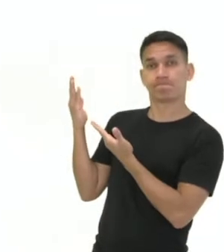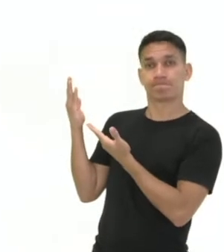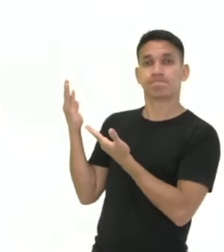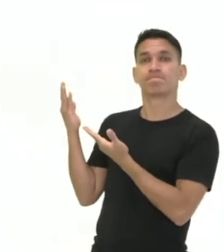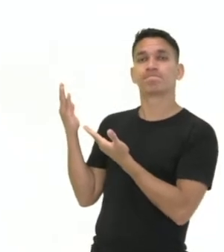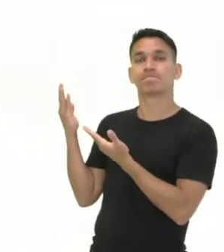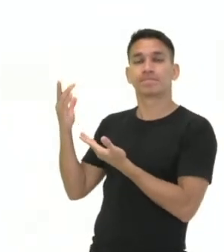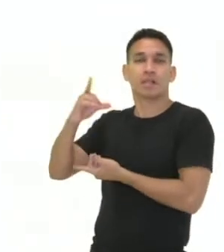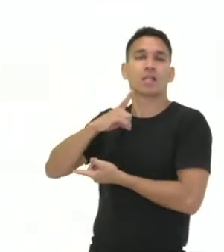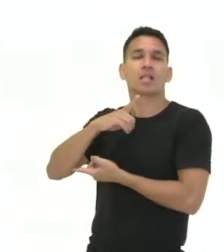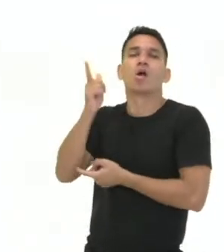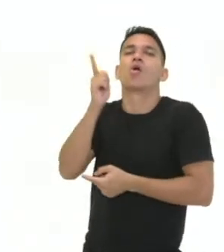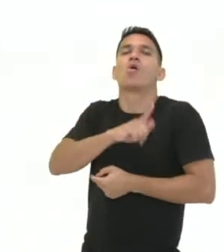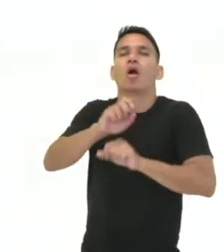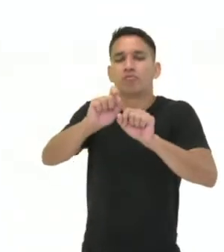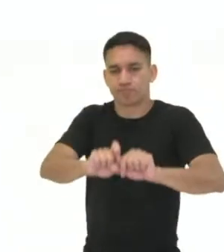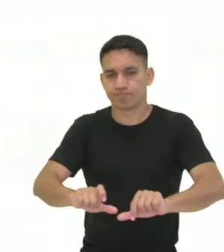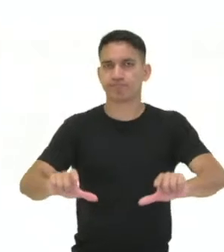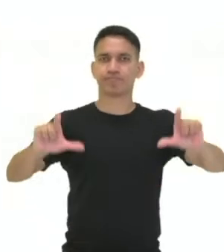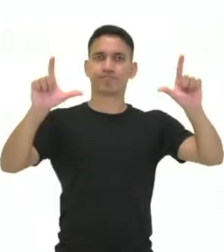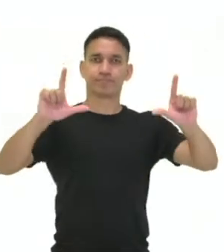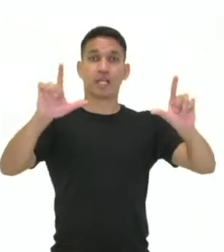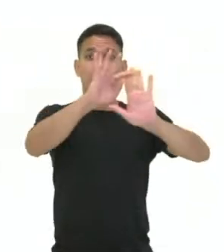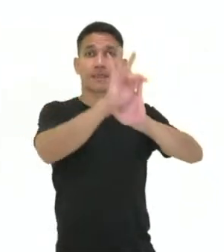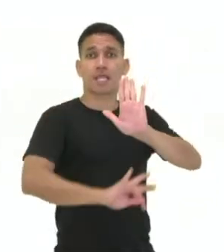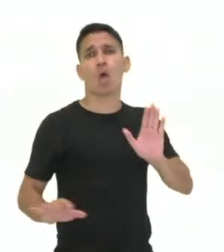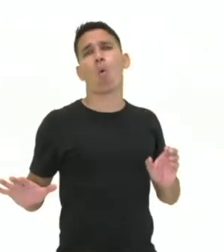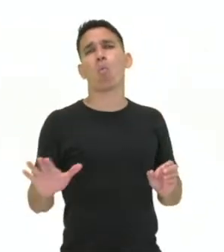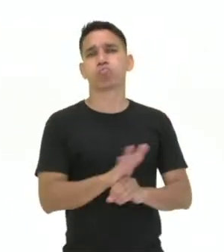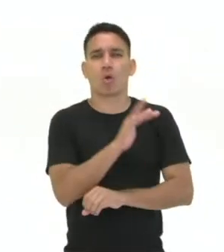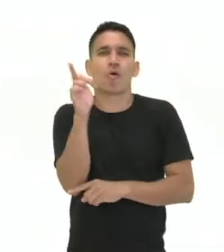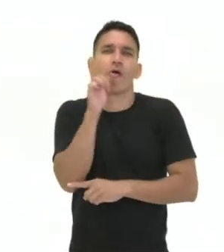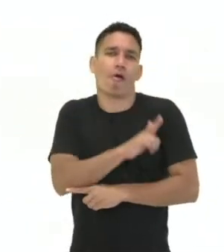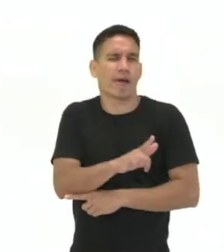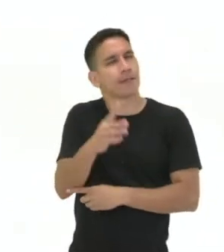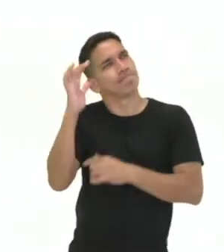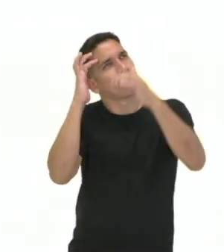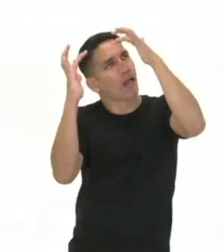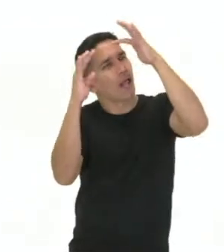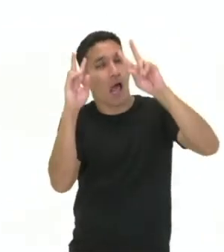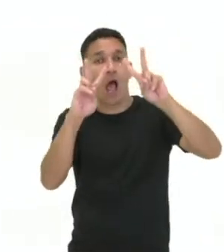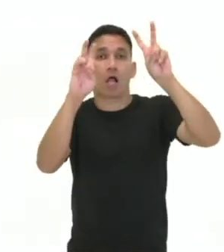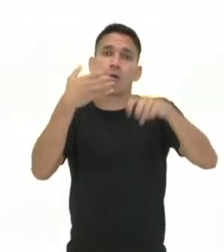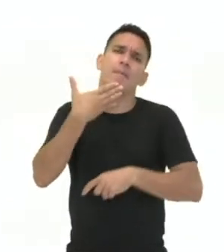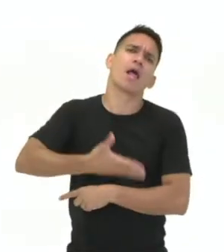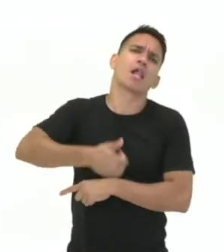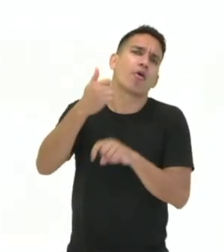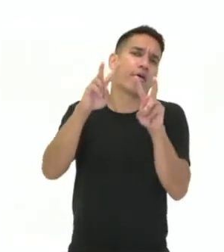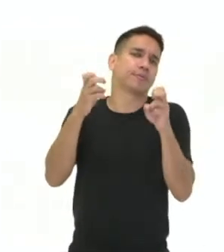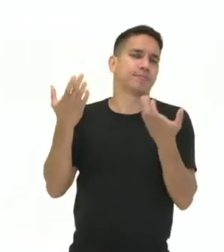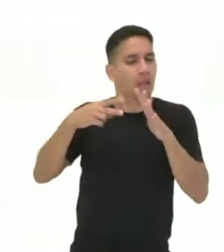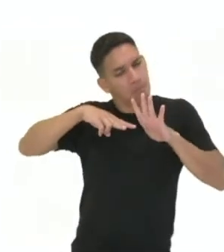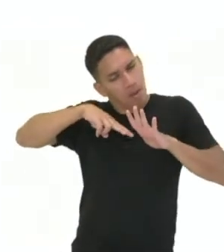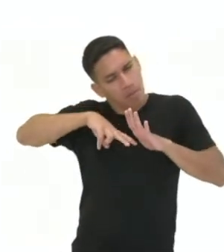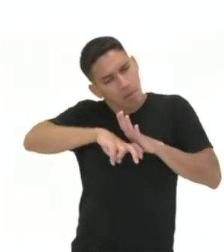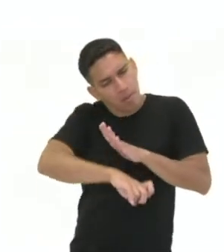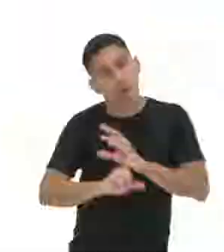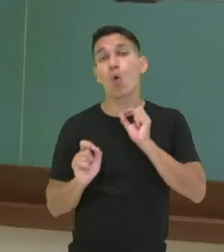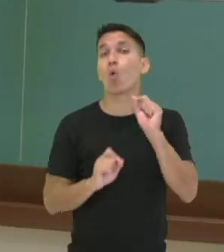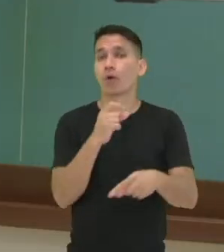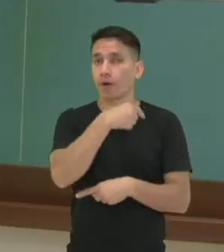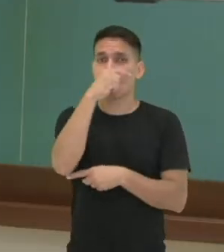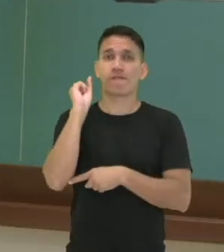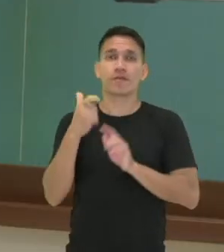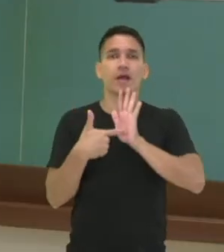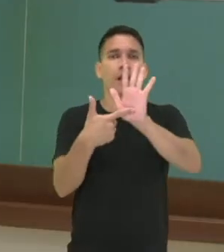aparecendo aí na sua tela. Então, você vai ter o texto na íntegra e você pode pensar um pouco melhor sobre ele, os argumentos que Francis Wolff